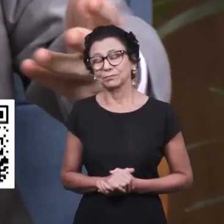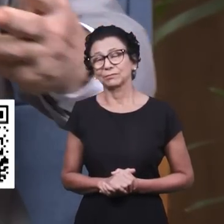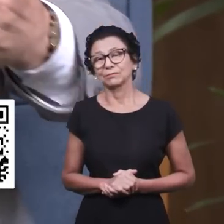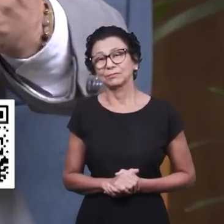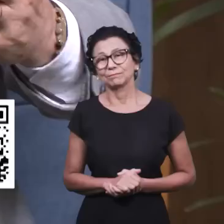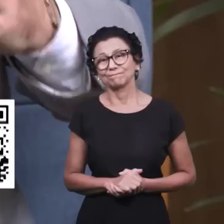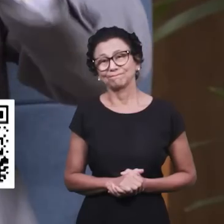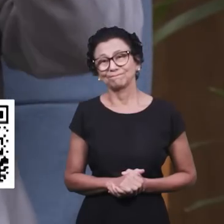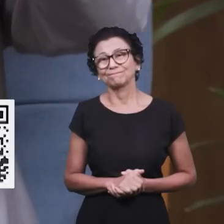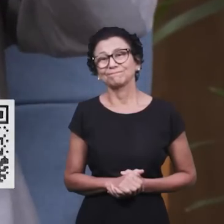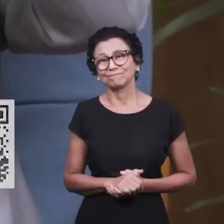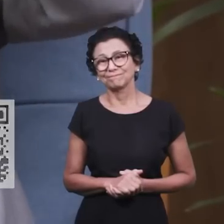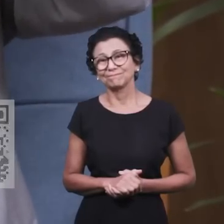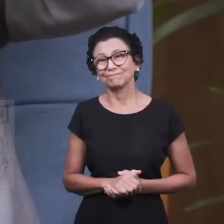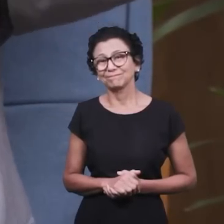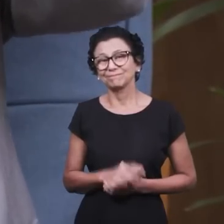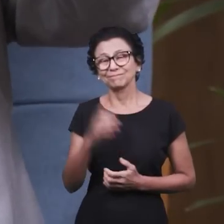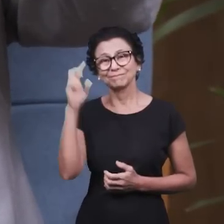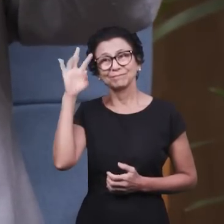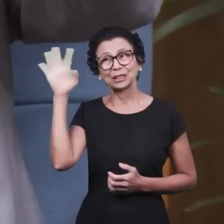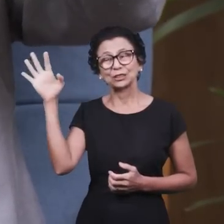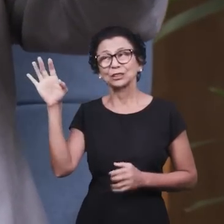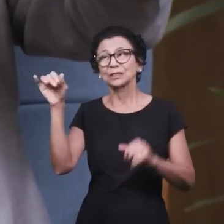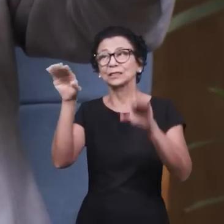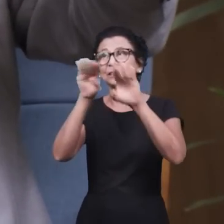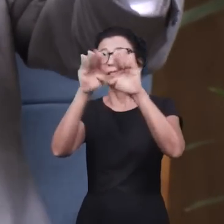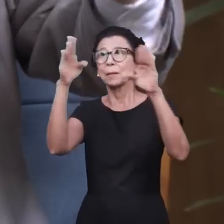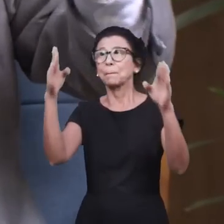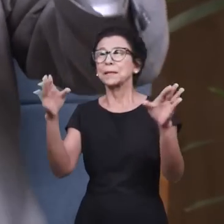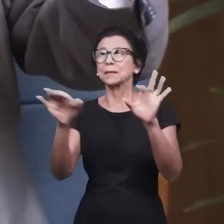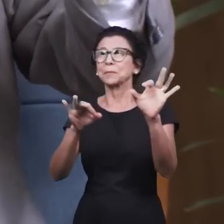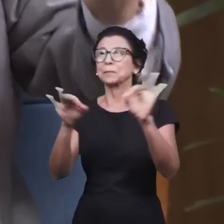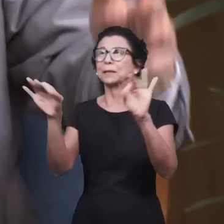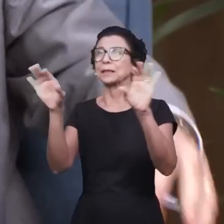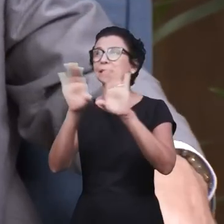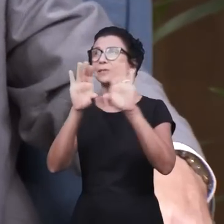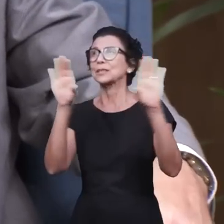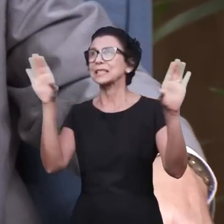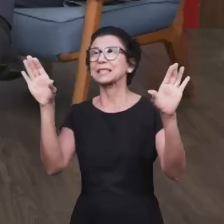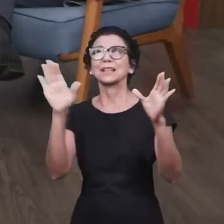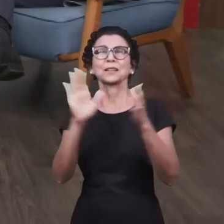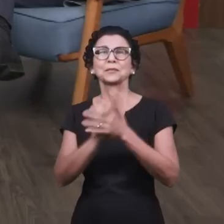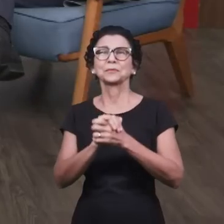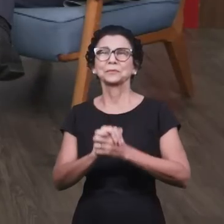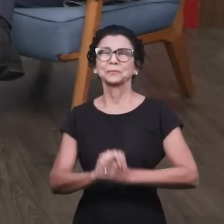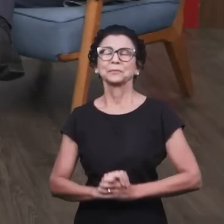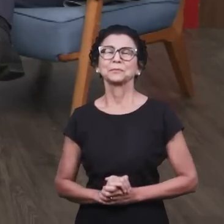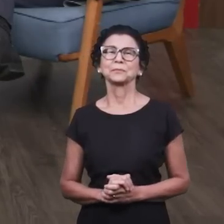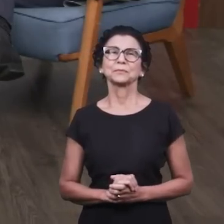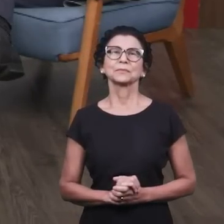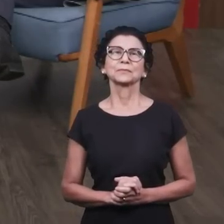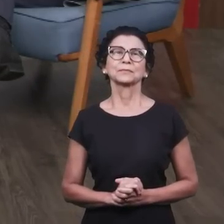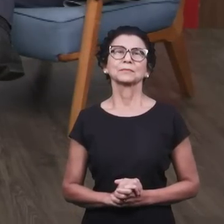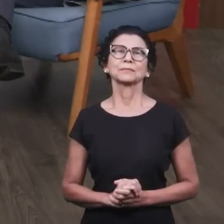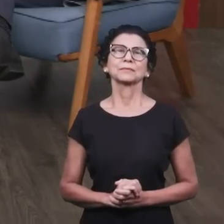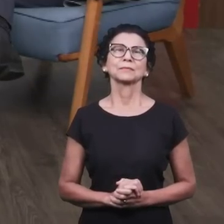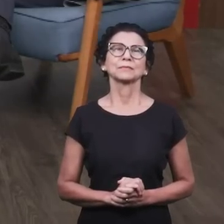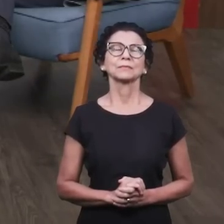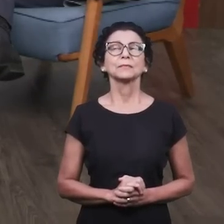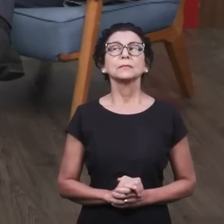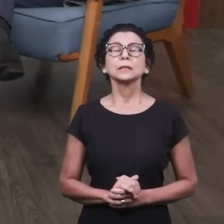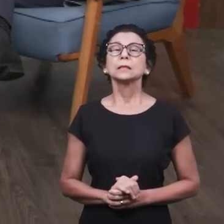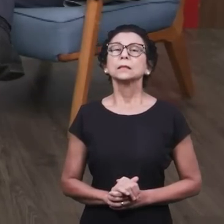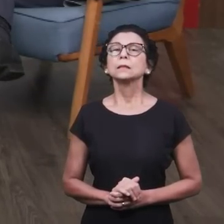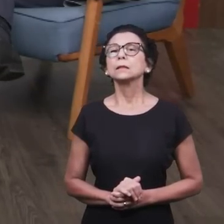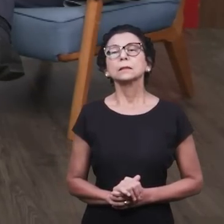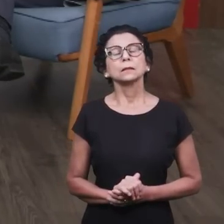ainda as migalhas da mesa, imagine o que vai ser a mesa quando nós chegarmos lá, né? Que coisa maravilhosa que Deus tem preparado para nós. É por isso, né, Jesus, que